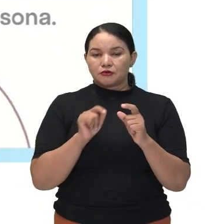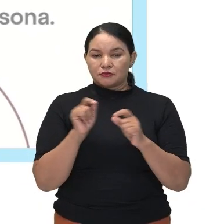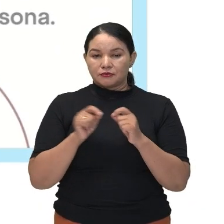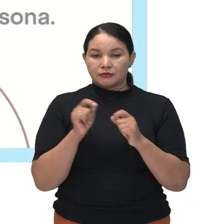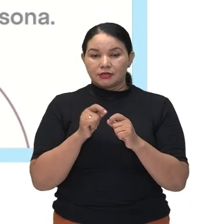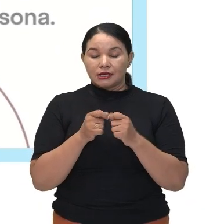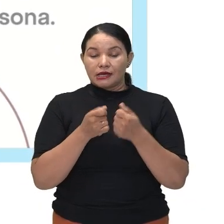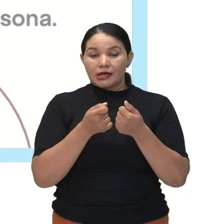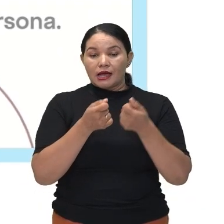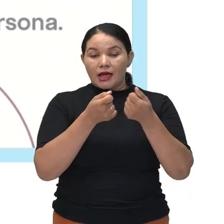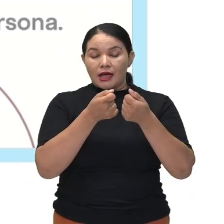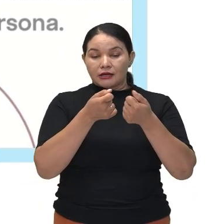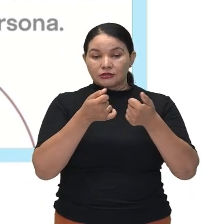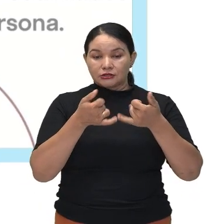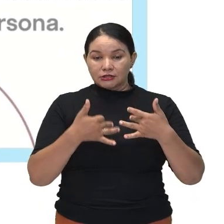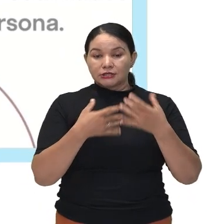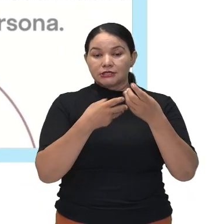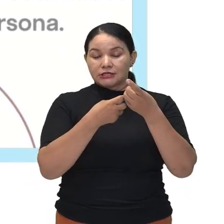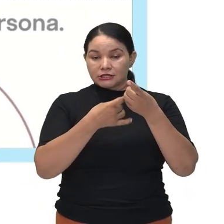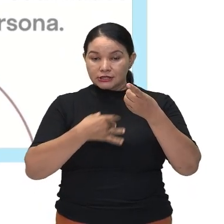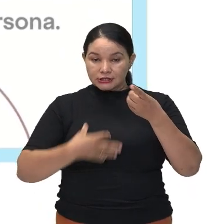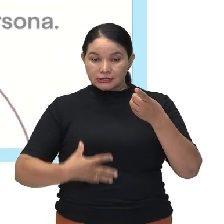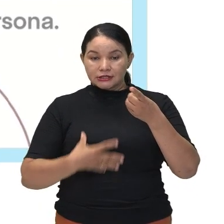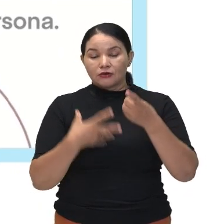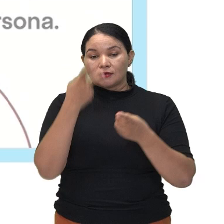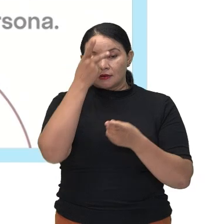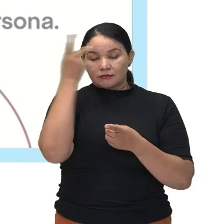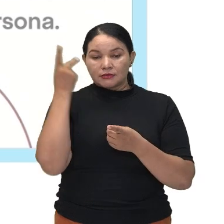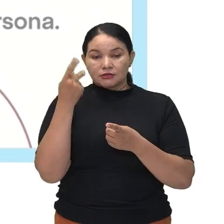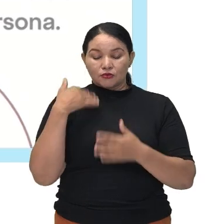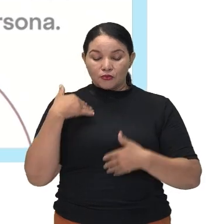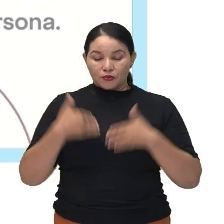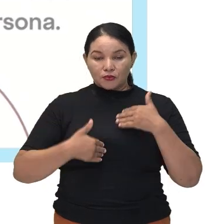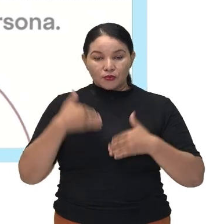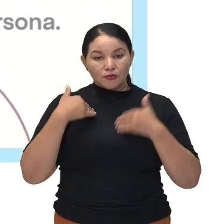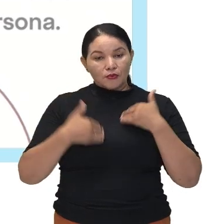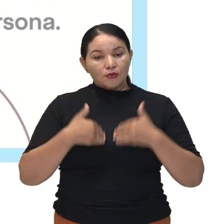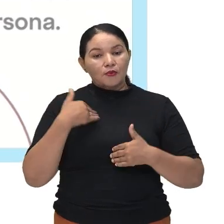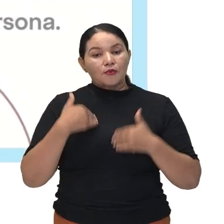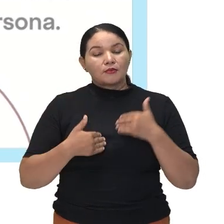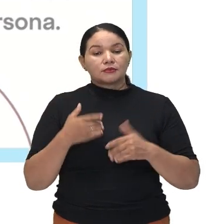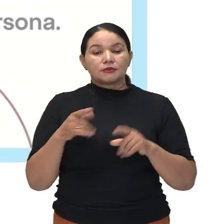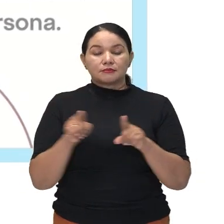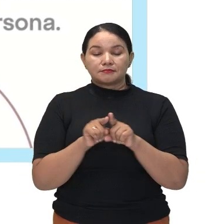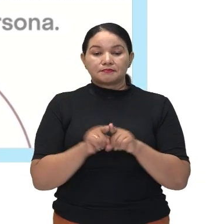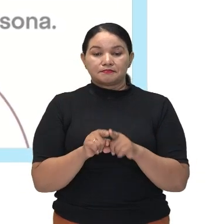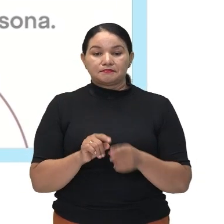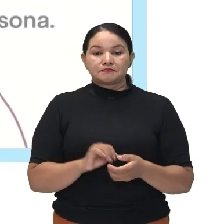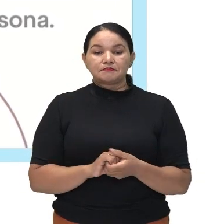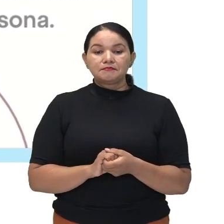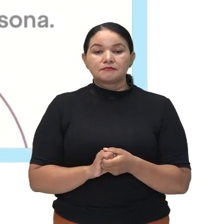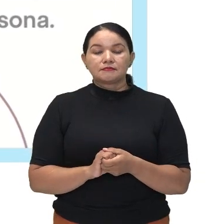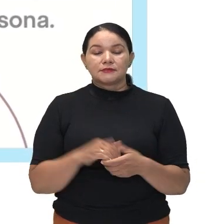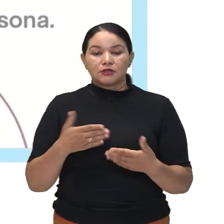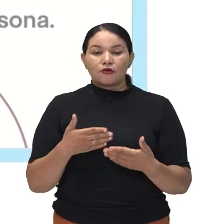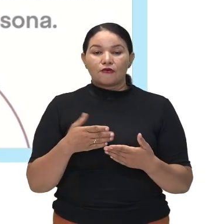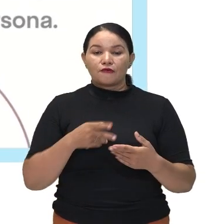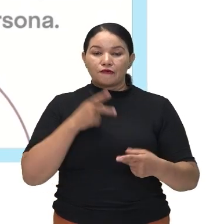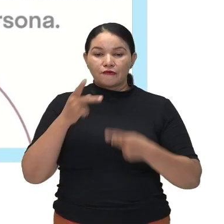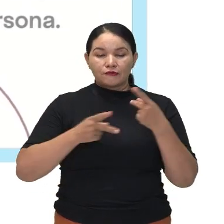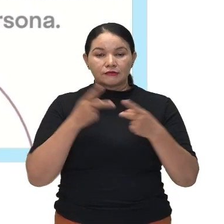descrição da pessoa na sua fisionomia. Então, a gente vai falar sobre